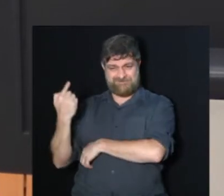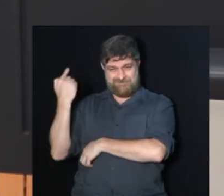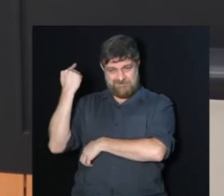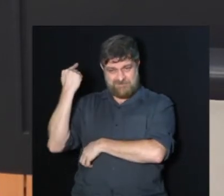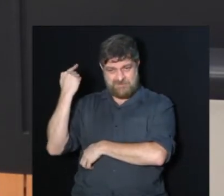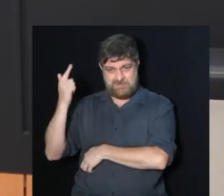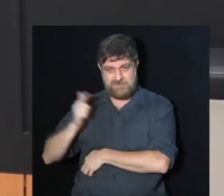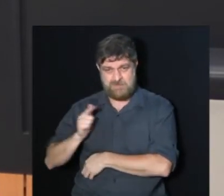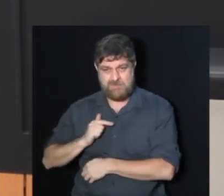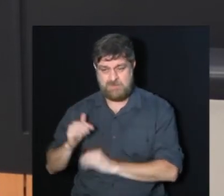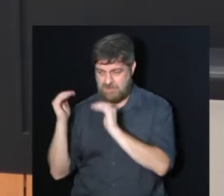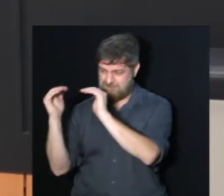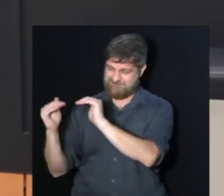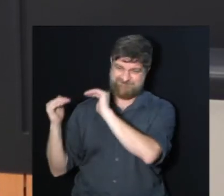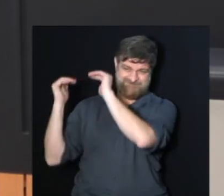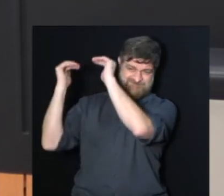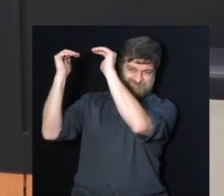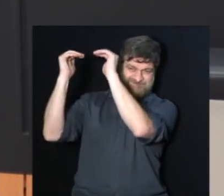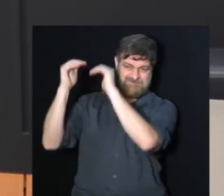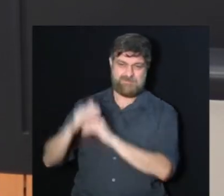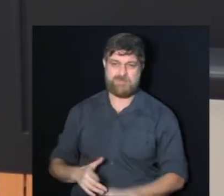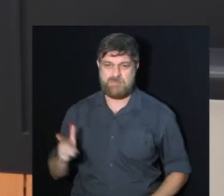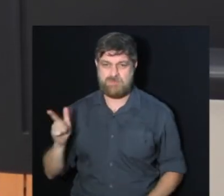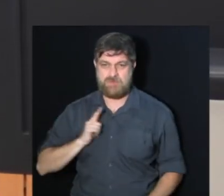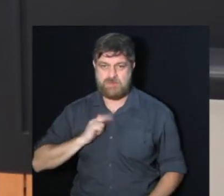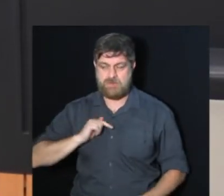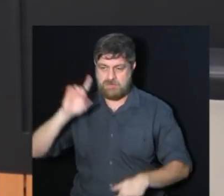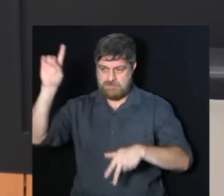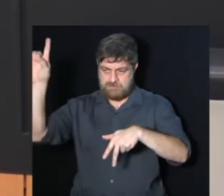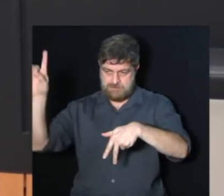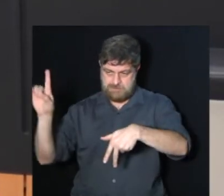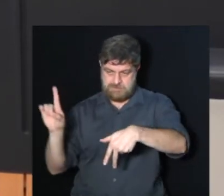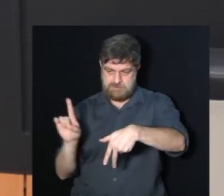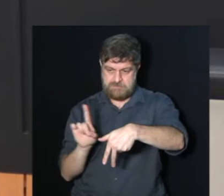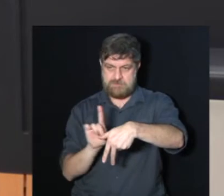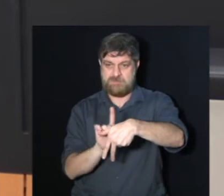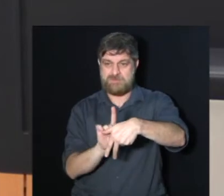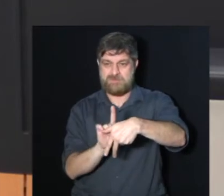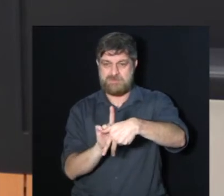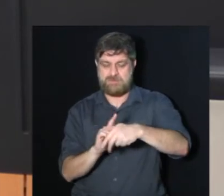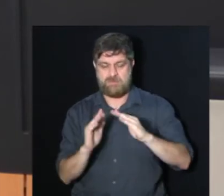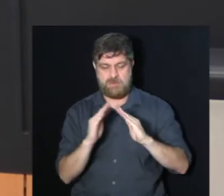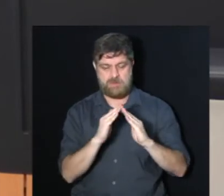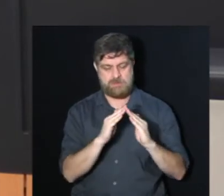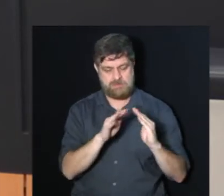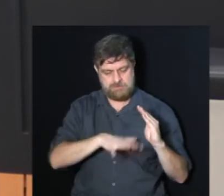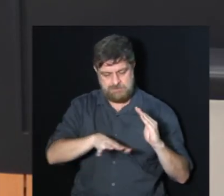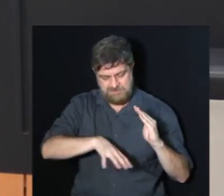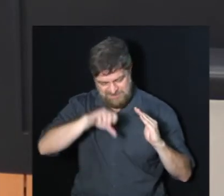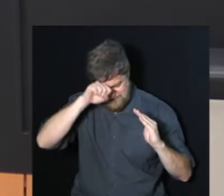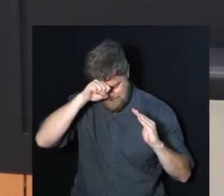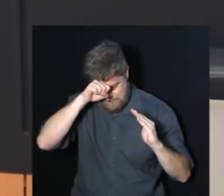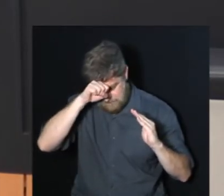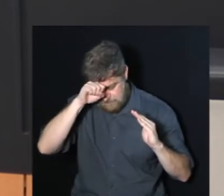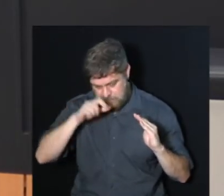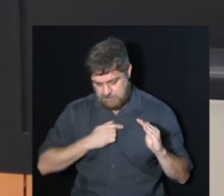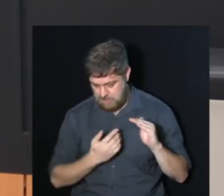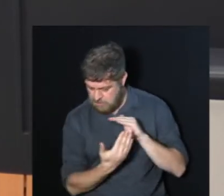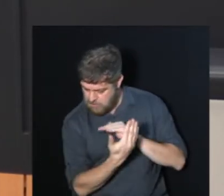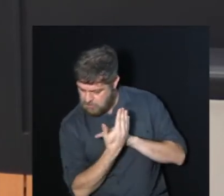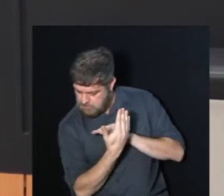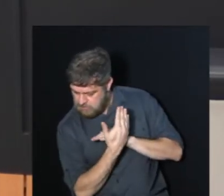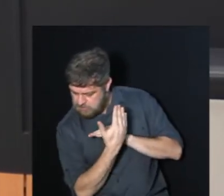de altíssimo grau, eles baixam por misericórdia nos templos, nos terreiros, nas choupanas para nos